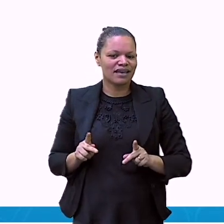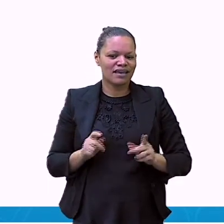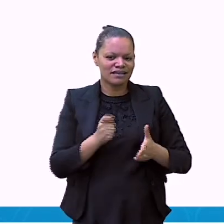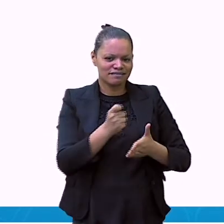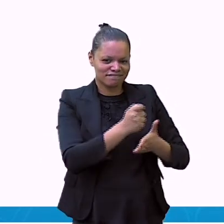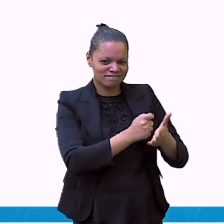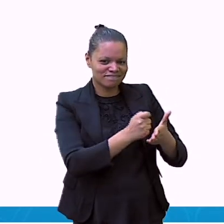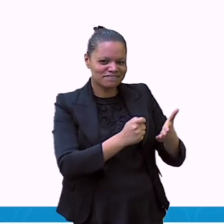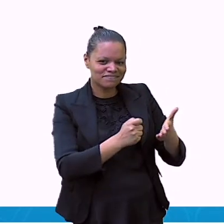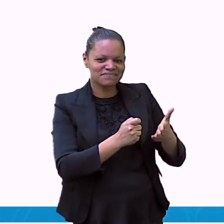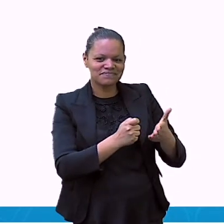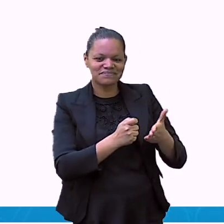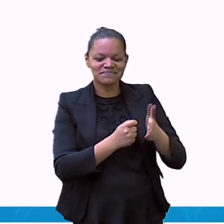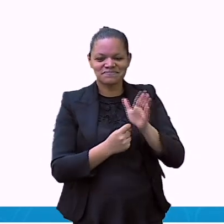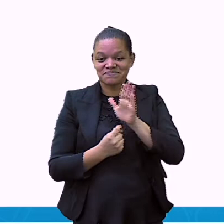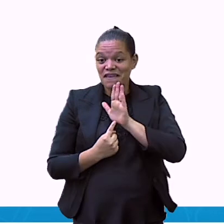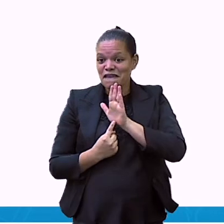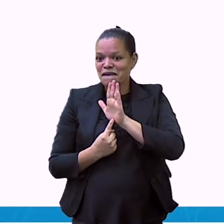não.